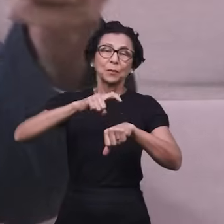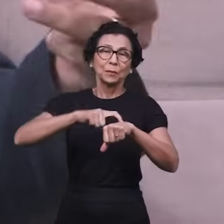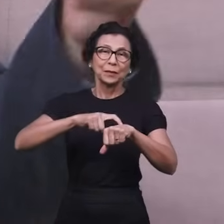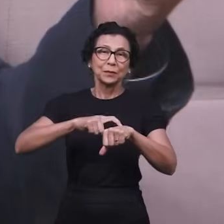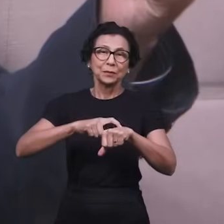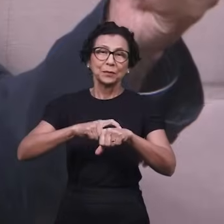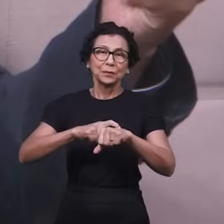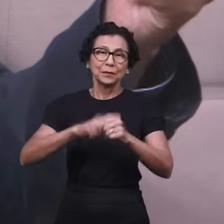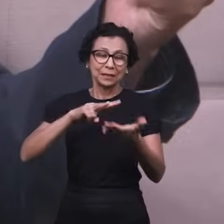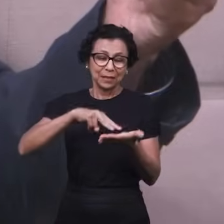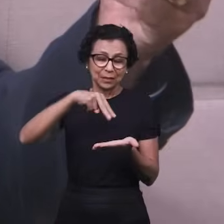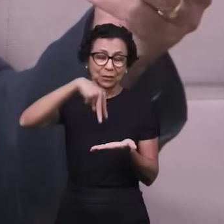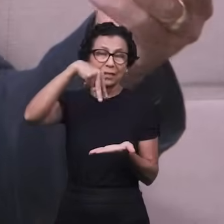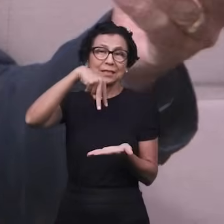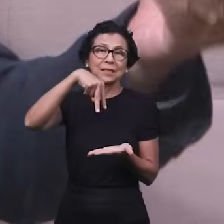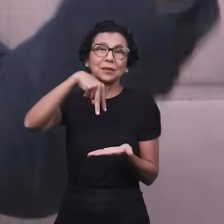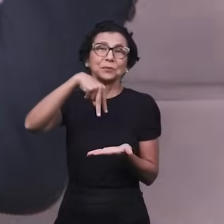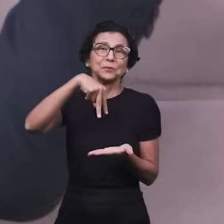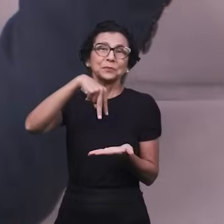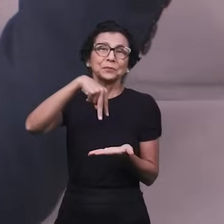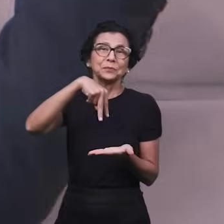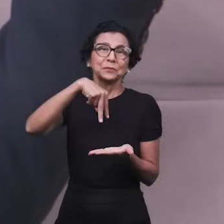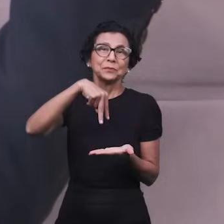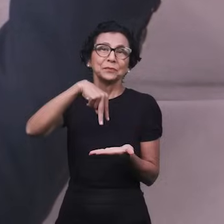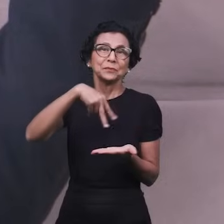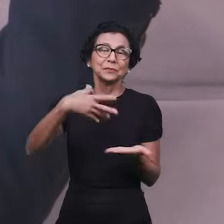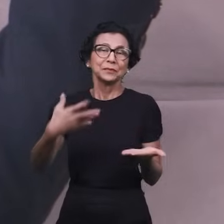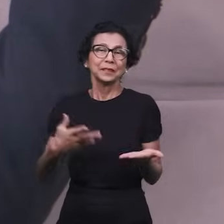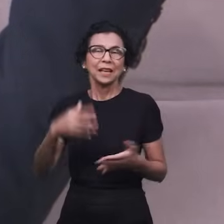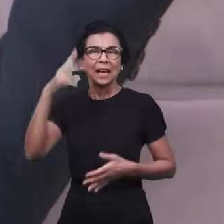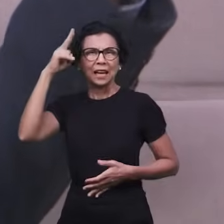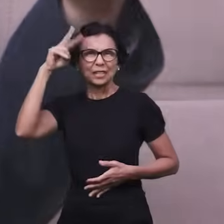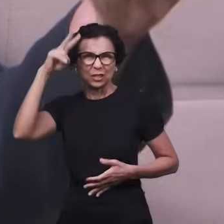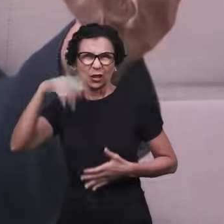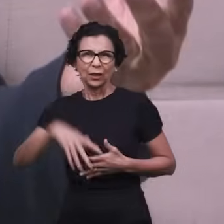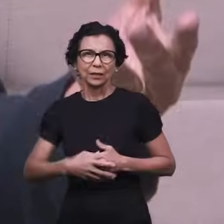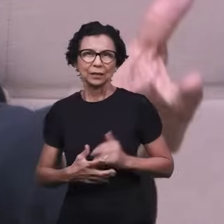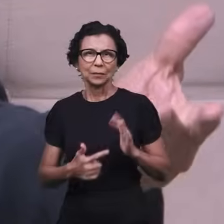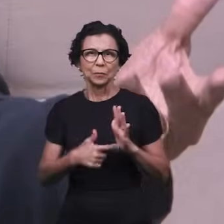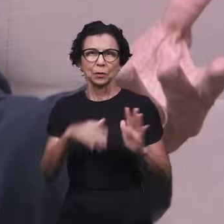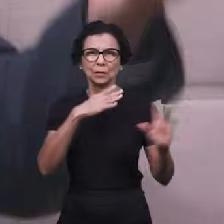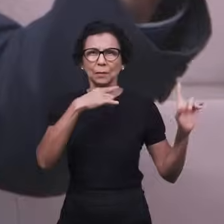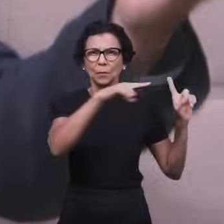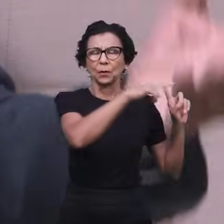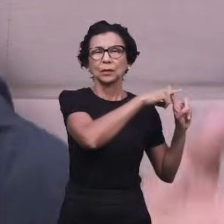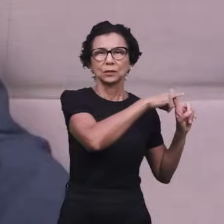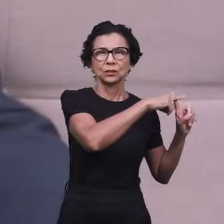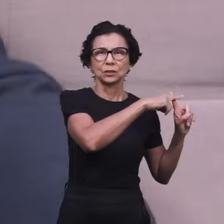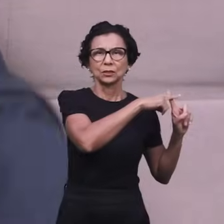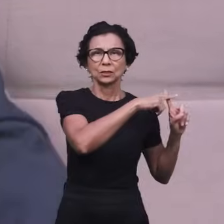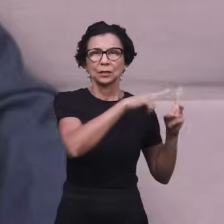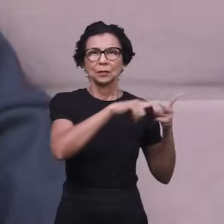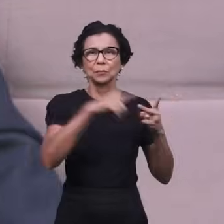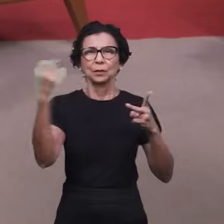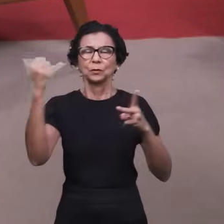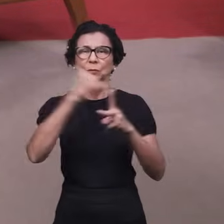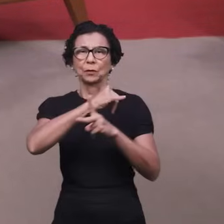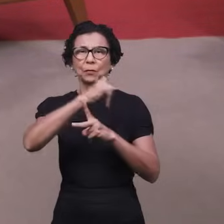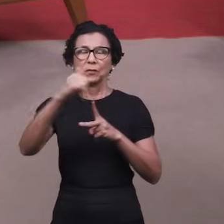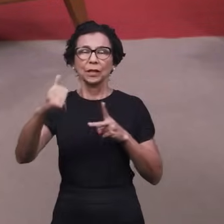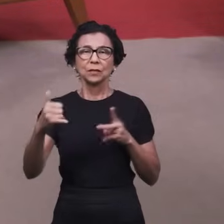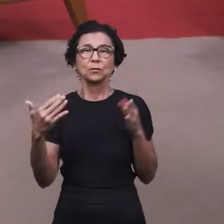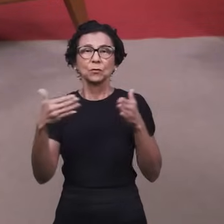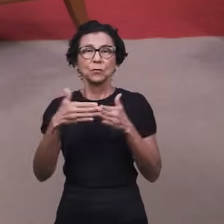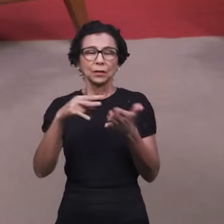que ficou, na história ficou o cheiro da morte, mas no profético é o perfume da ressurreição. Glória a Jesus. Com